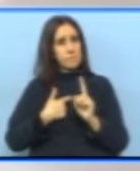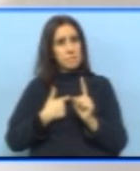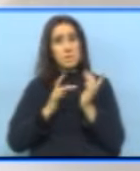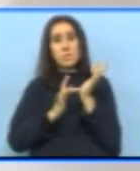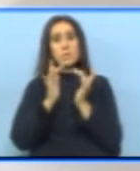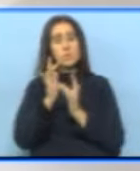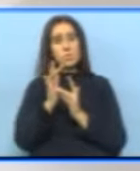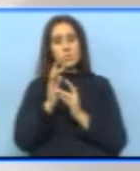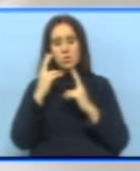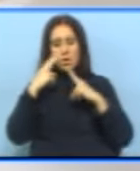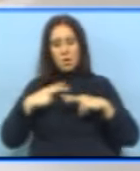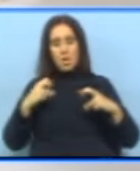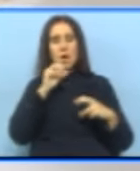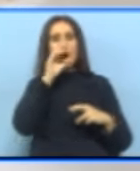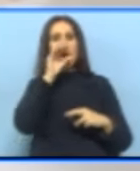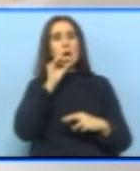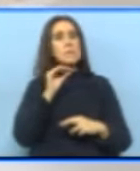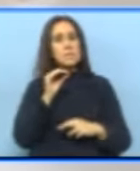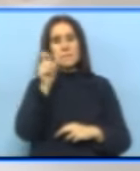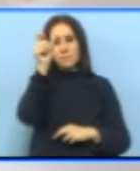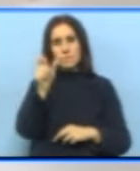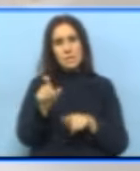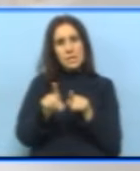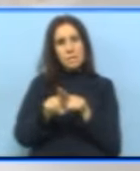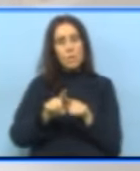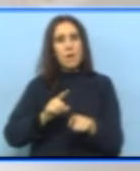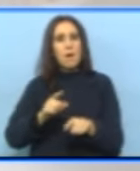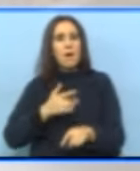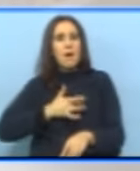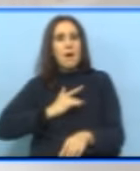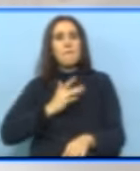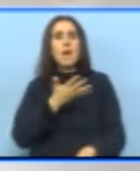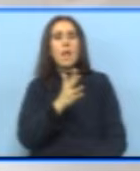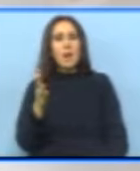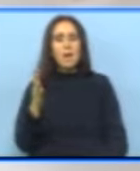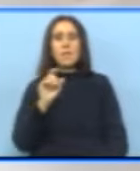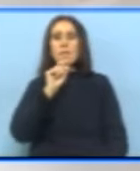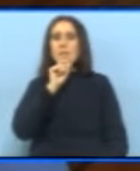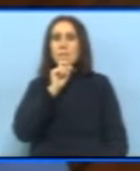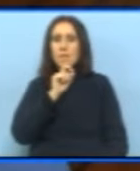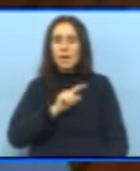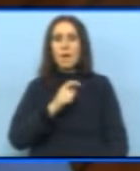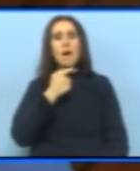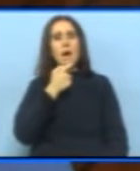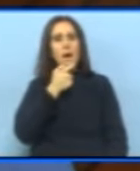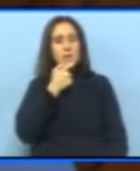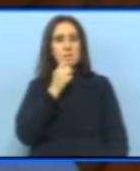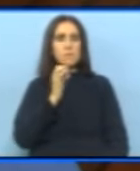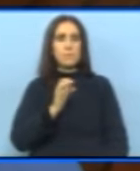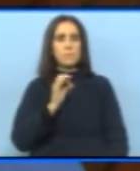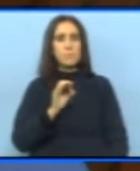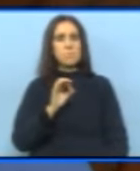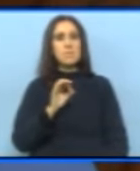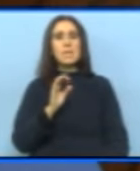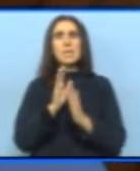Jesus descobre é que o amor ao irmão só se torna possível a partir de uma profunda